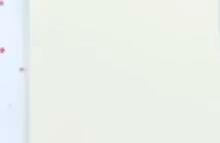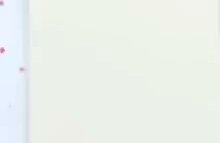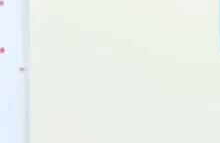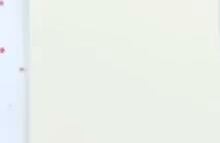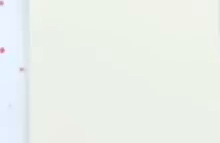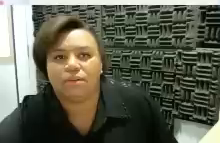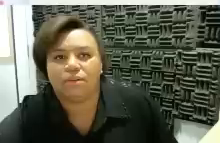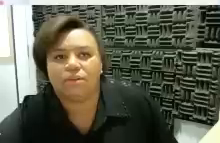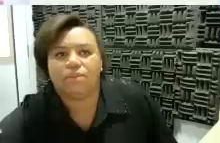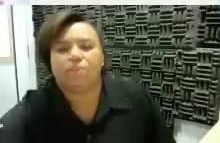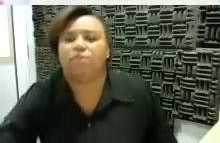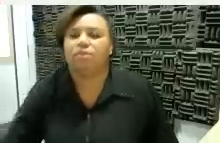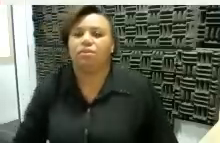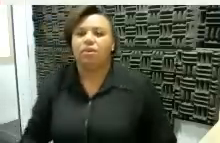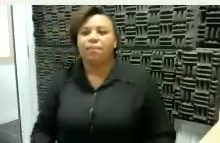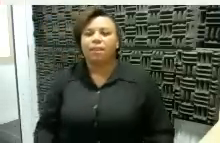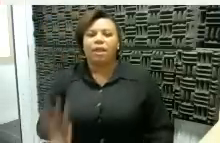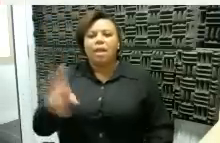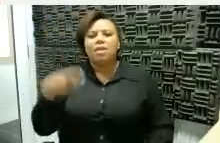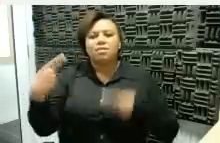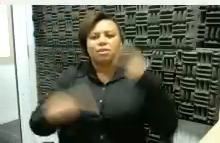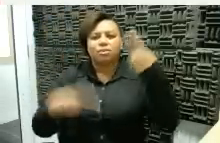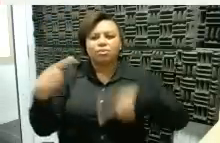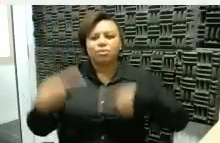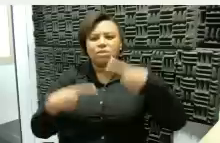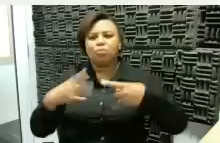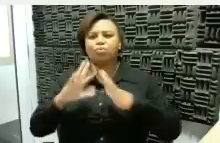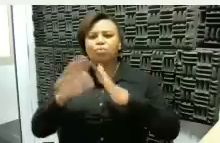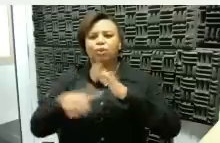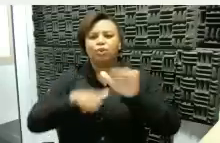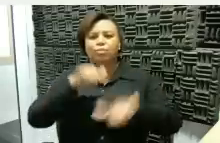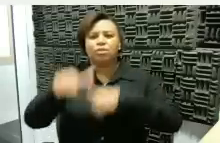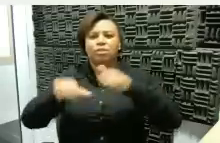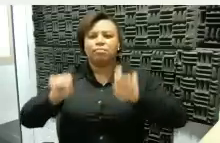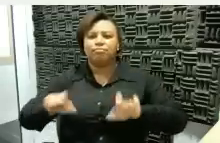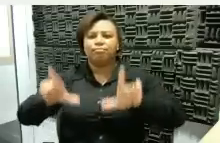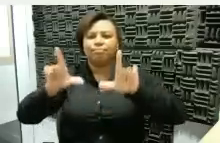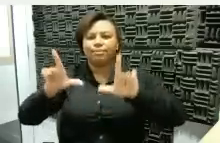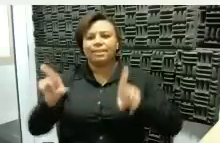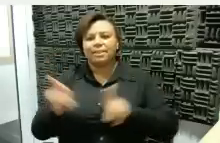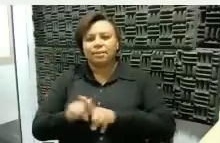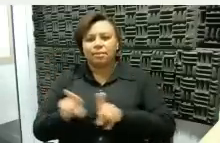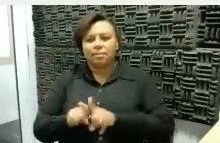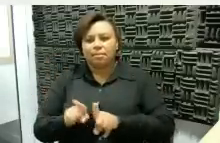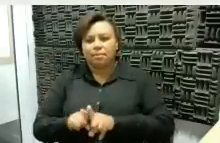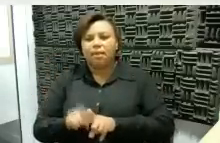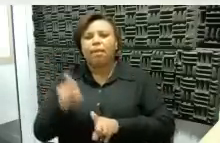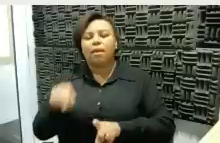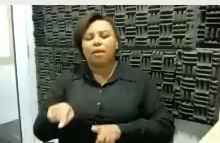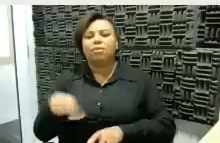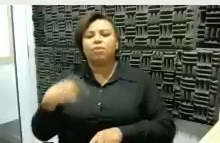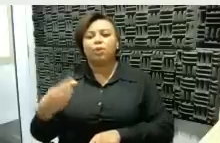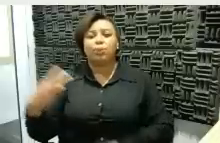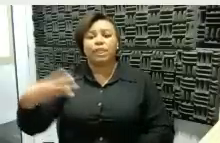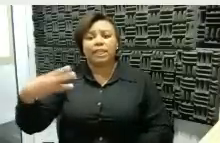essa discussão toda eu tô mudando de quadro aqui também né ã tô indo pro pro nosso quinto quadro ela